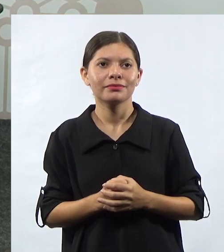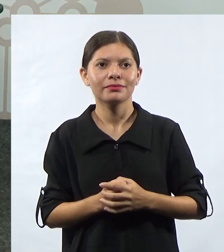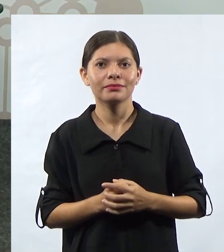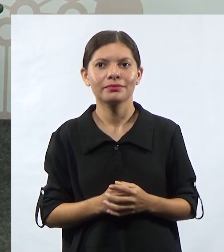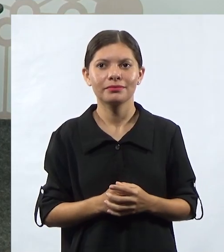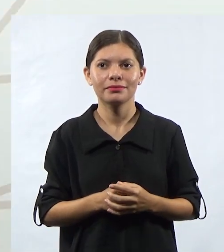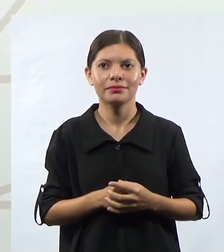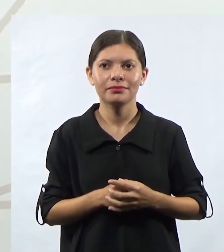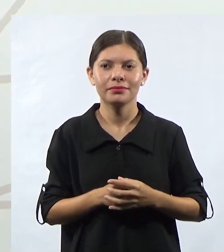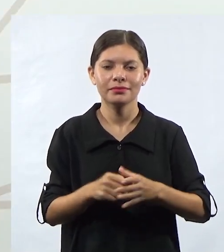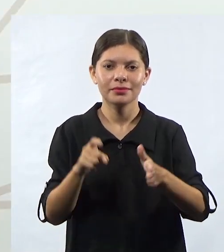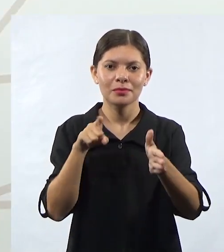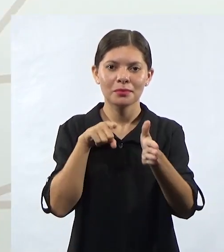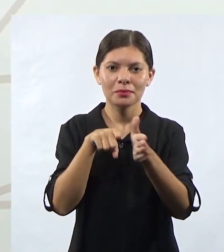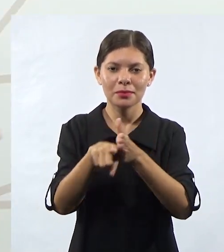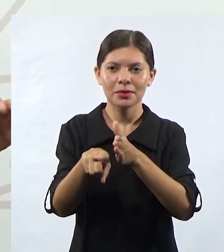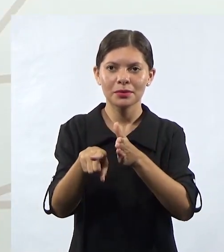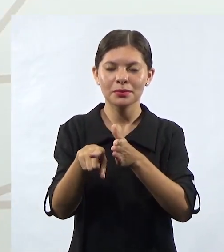nesse assunto.